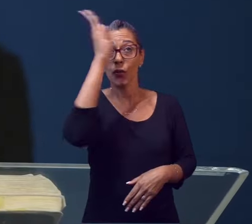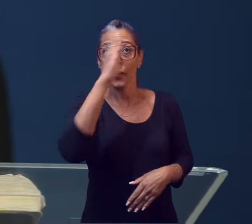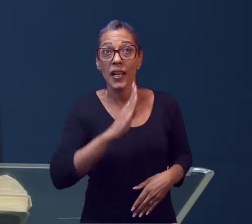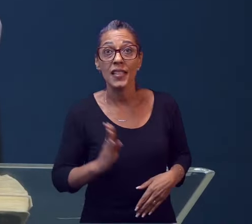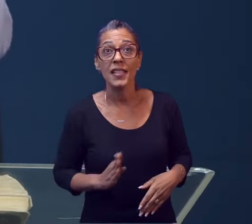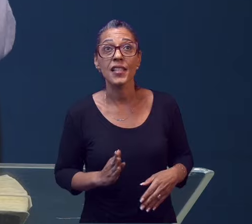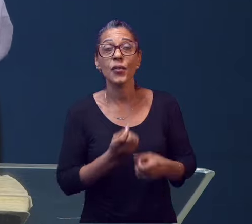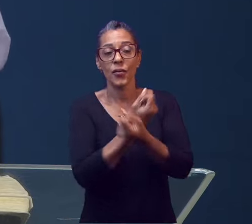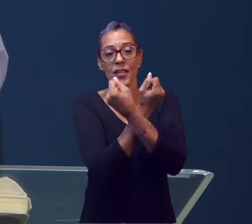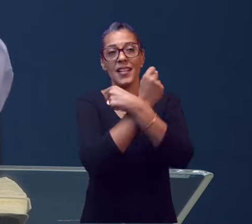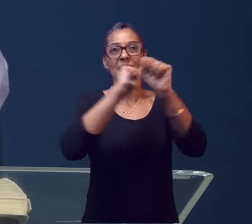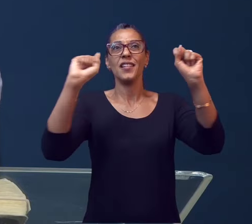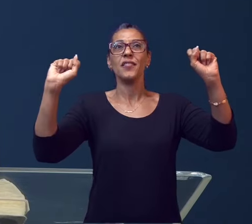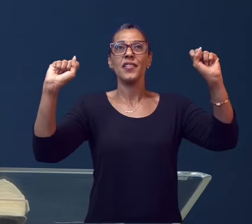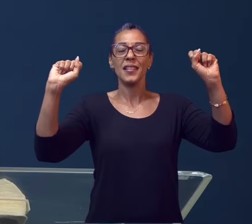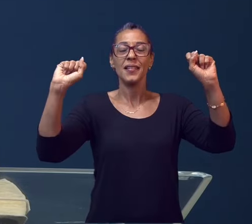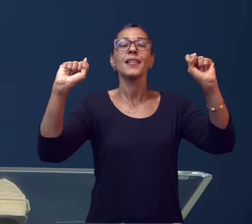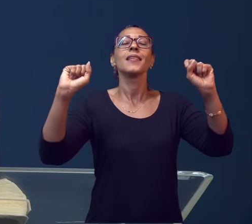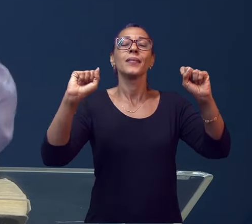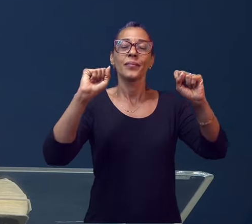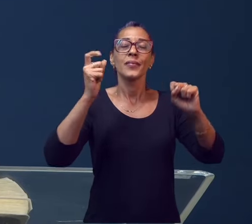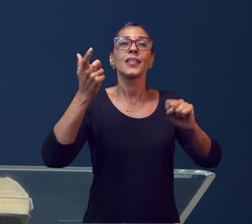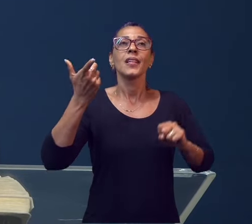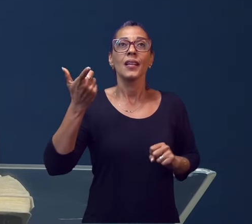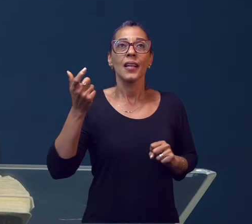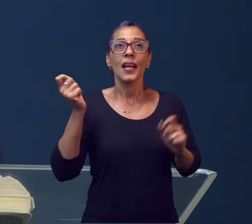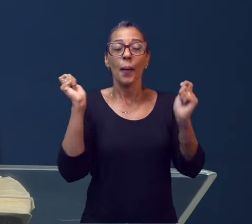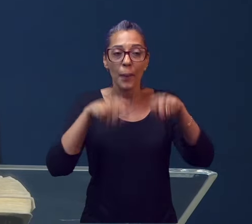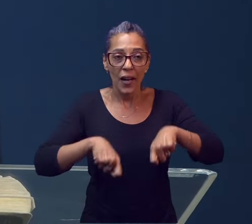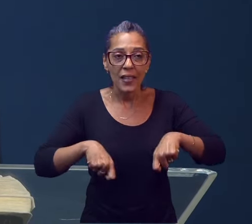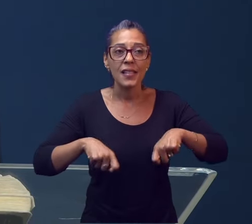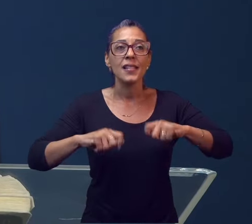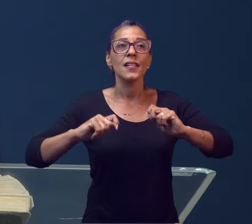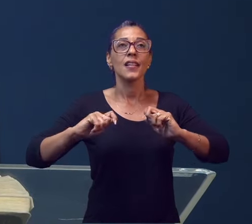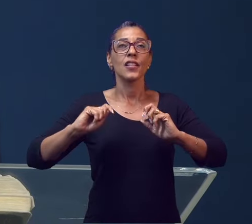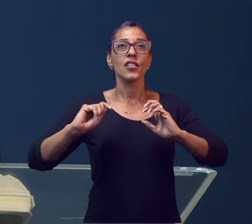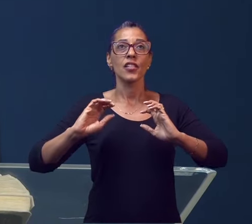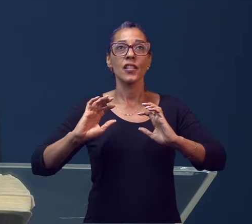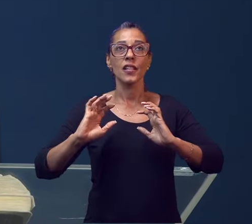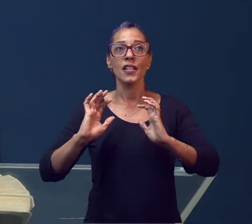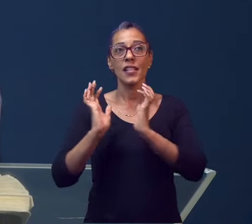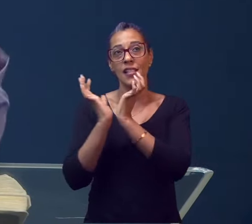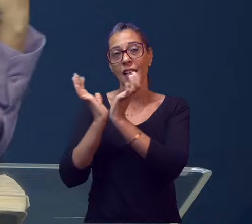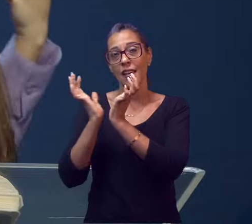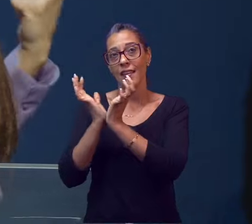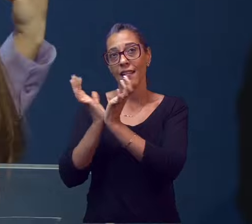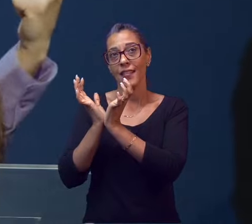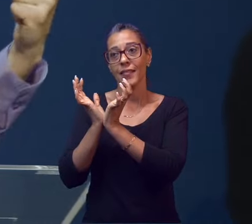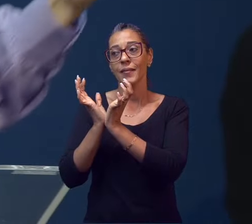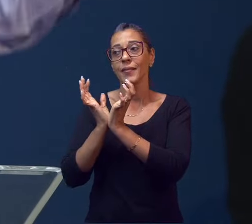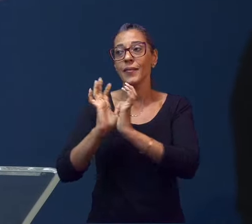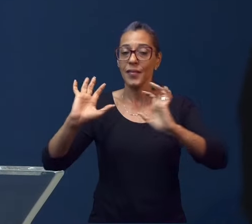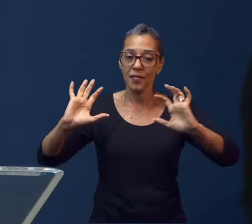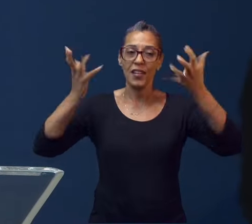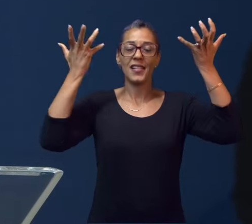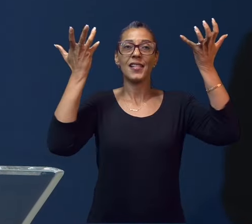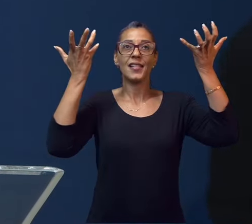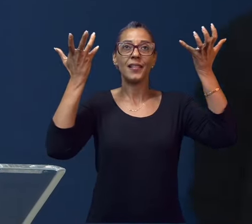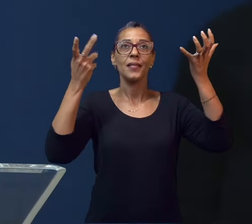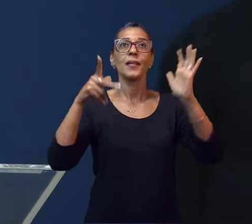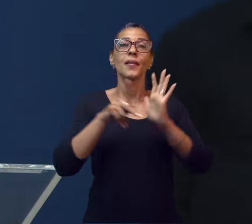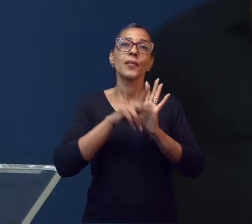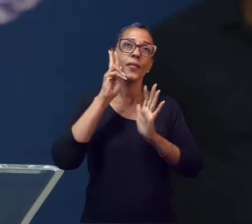podemos celebrar a ceia com toda liberdade no Senhor Jesus por isso eu queria